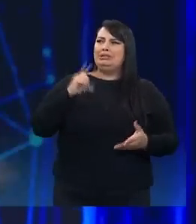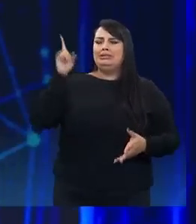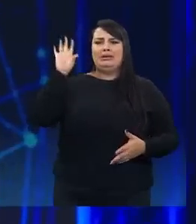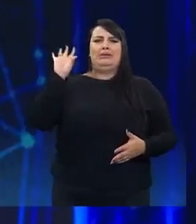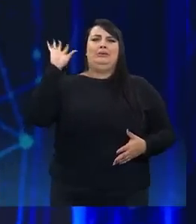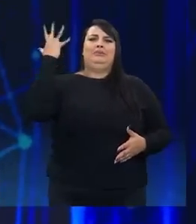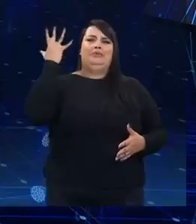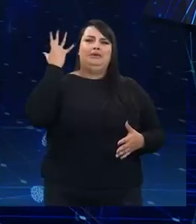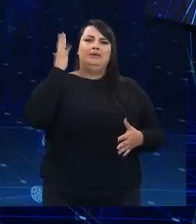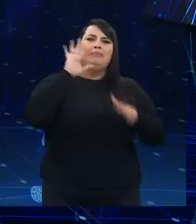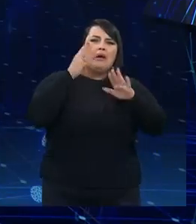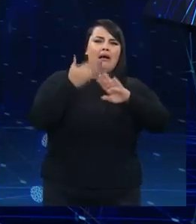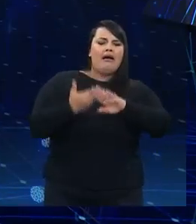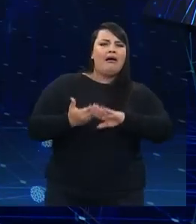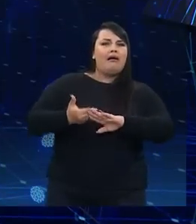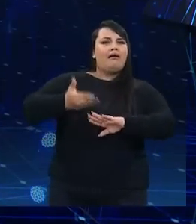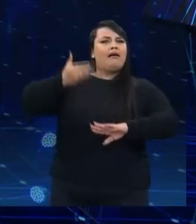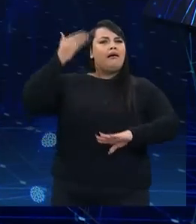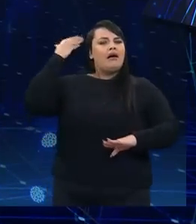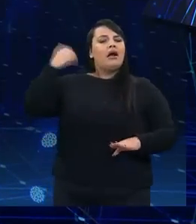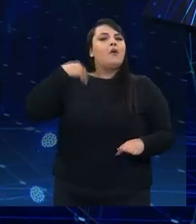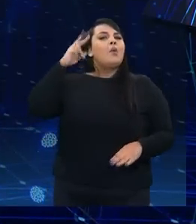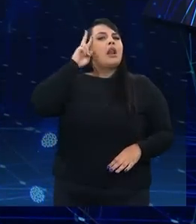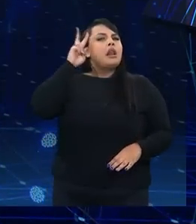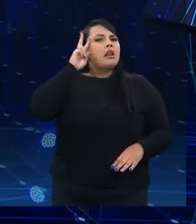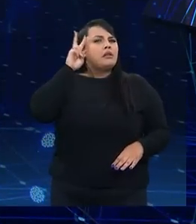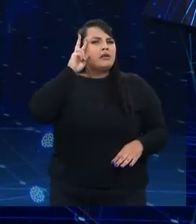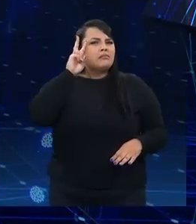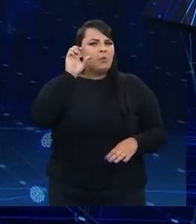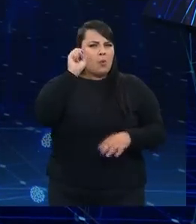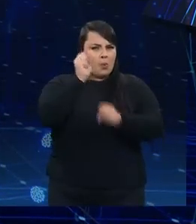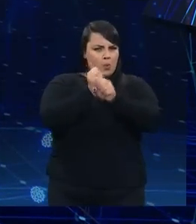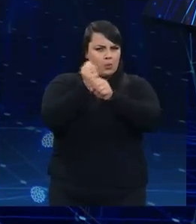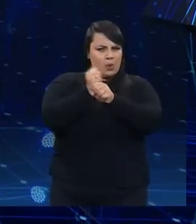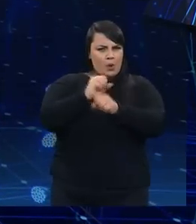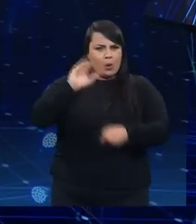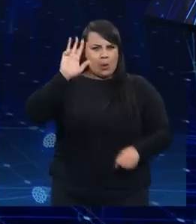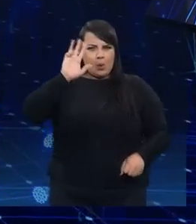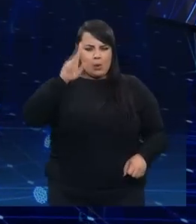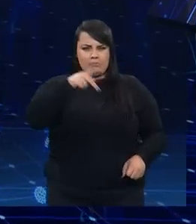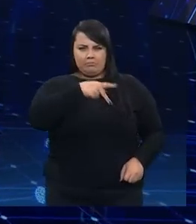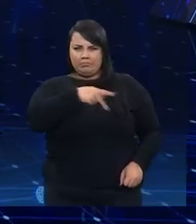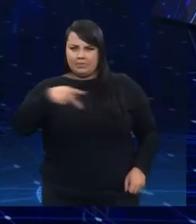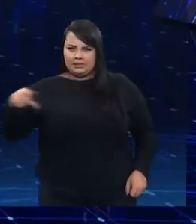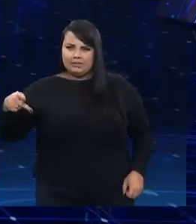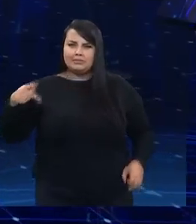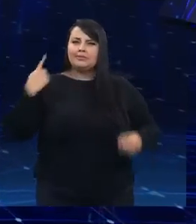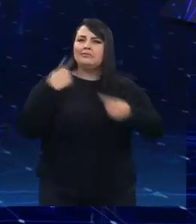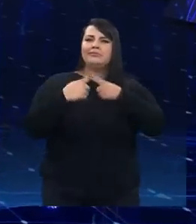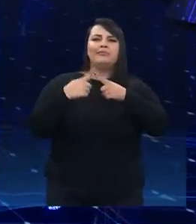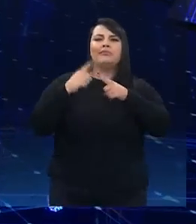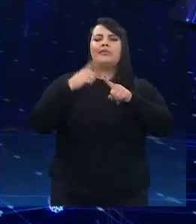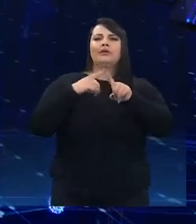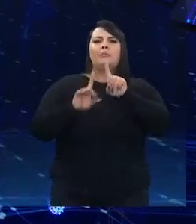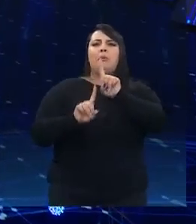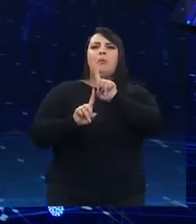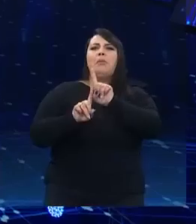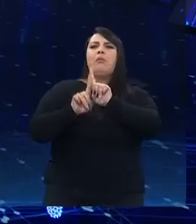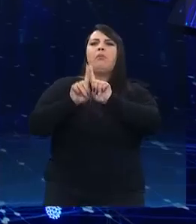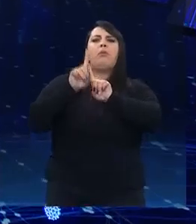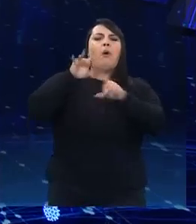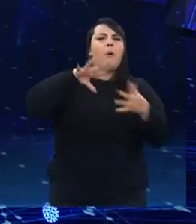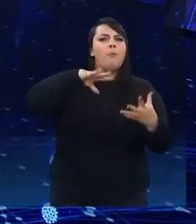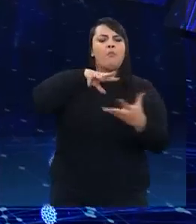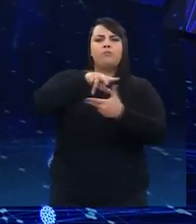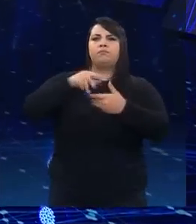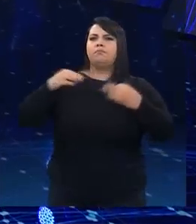bons tempos, dos 8 anos do governo Lula? Simplesmente porque nós crescemos a 4% ao ano, quando o mundo crescia a